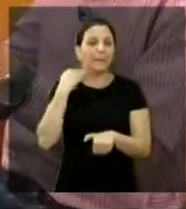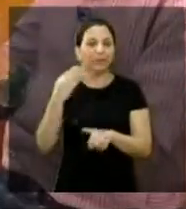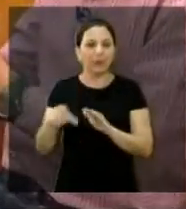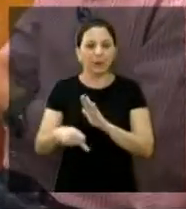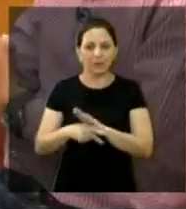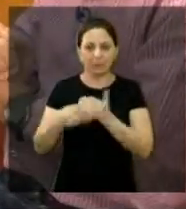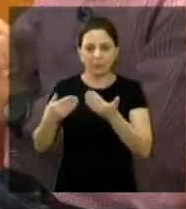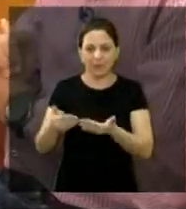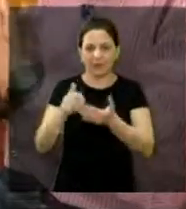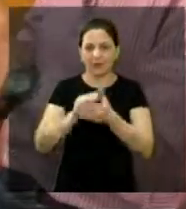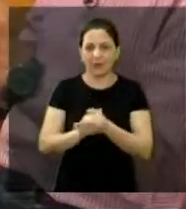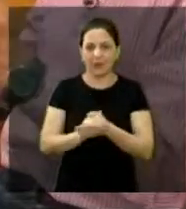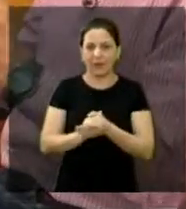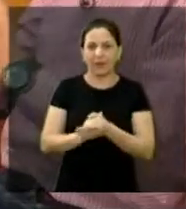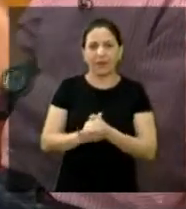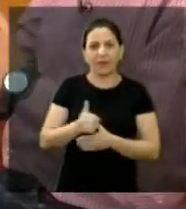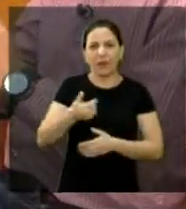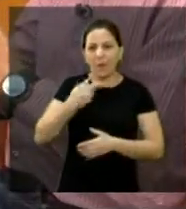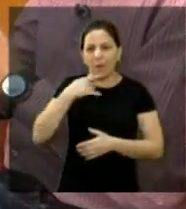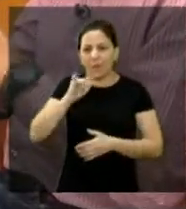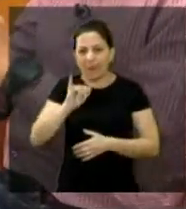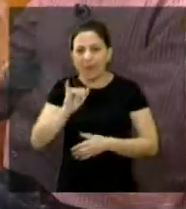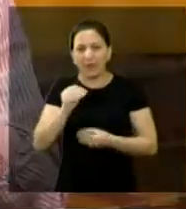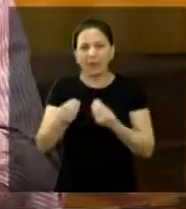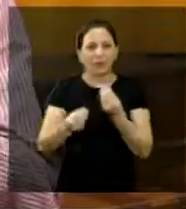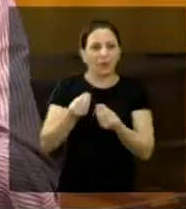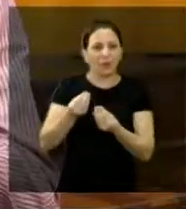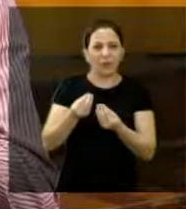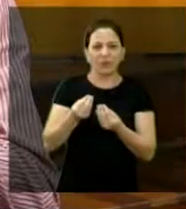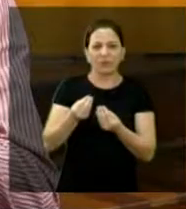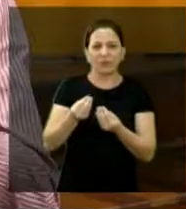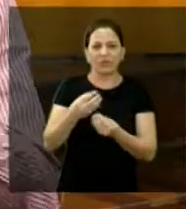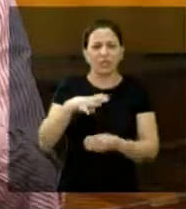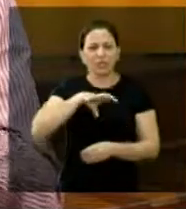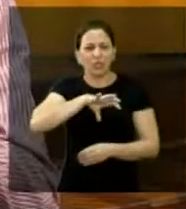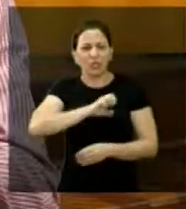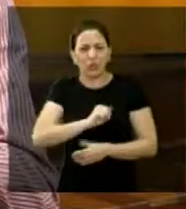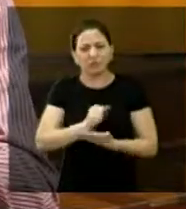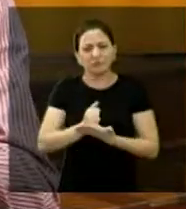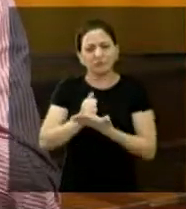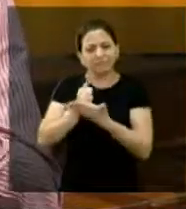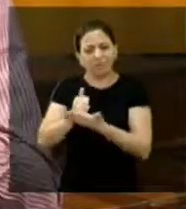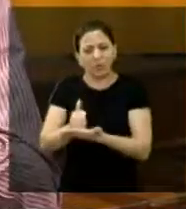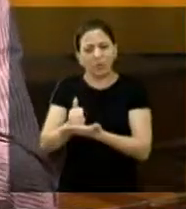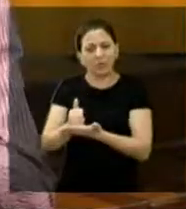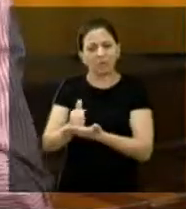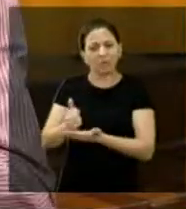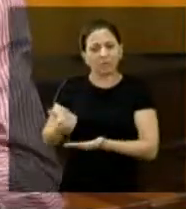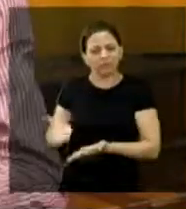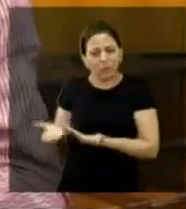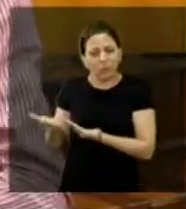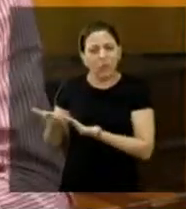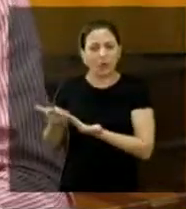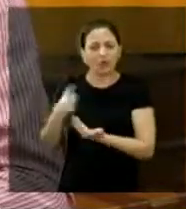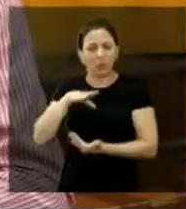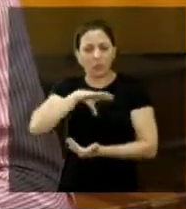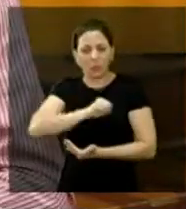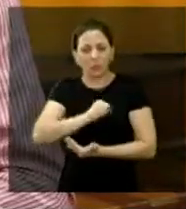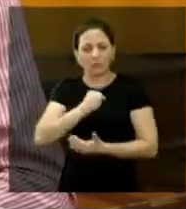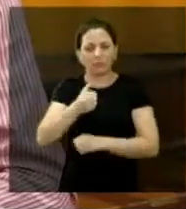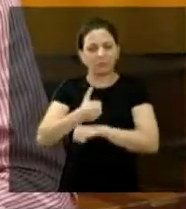meu finado pai entrou na jogada e falou, não, ele gosta disso, vamos dar ele a oportunidade. E foi assim que tudo